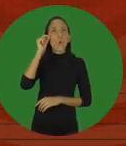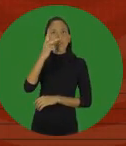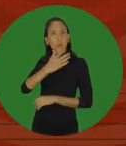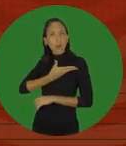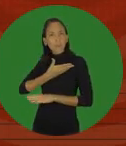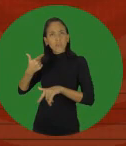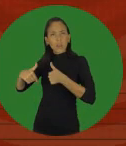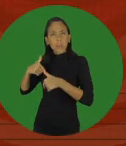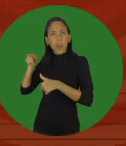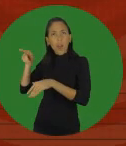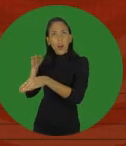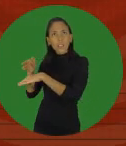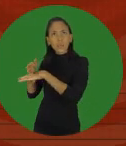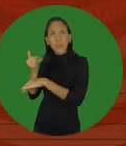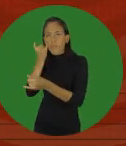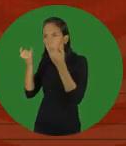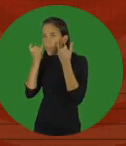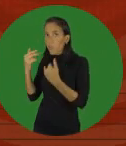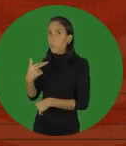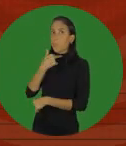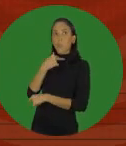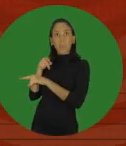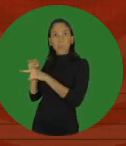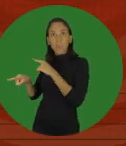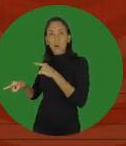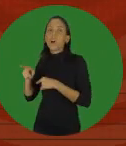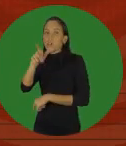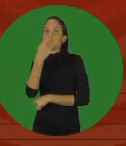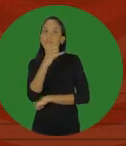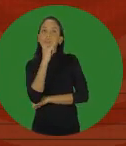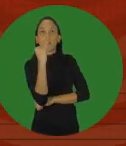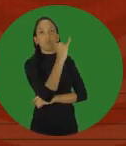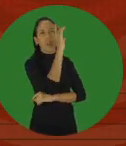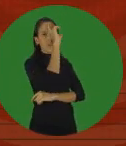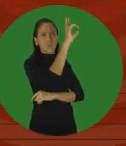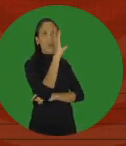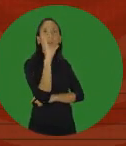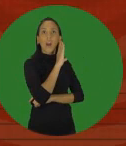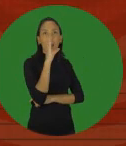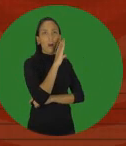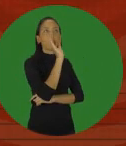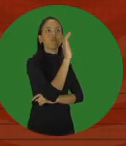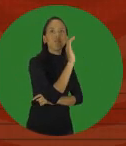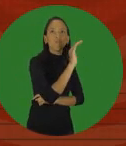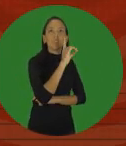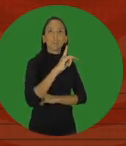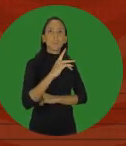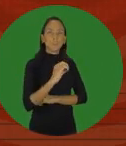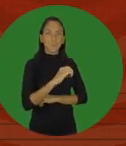trabalho teve acesso a alguma informação que não poderia ter, avise o quanto antes o